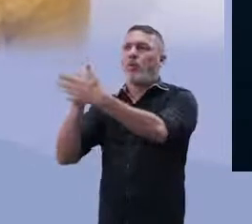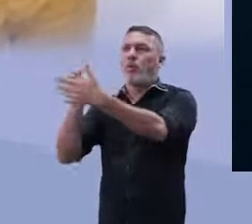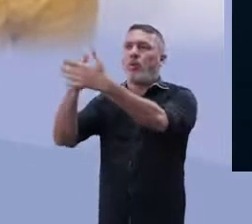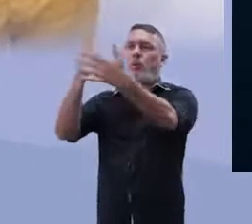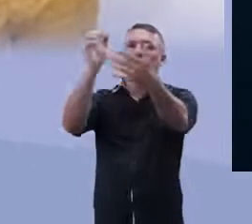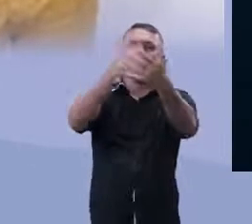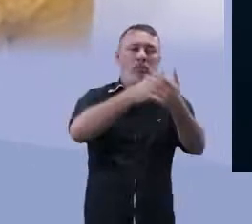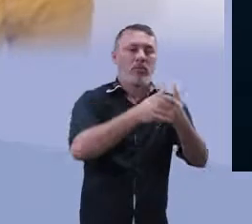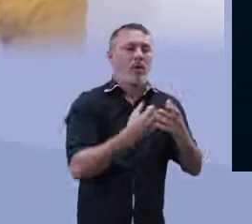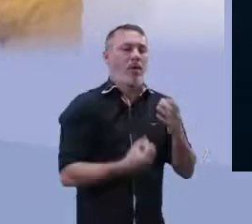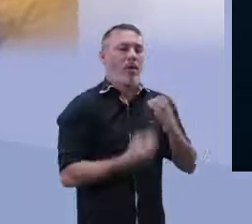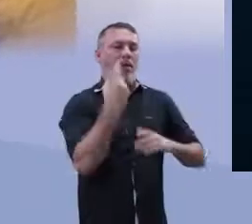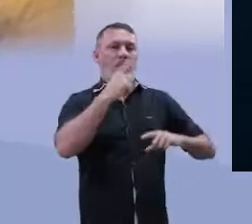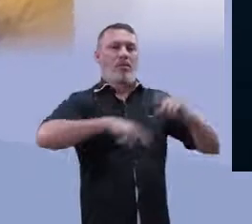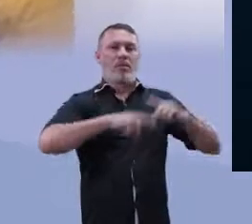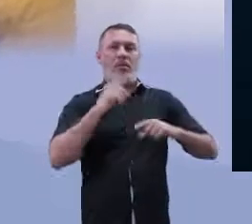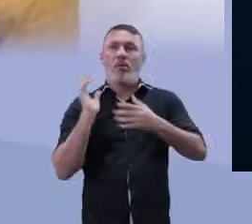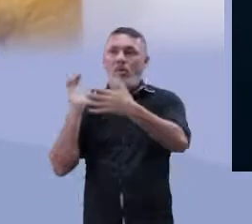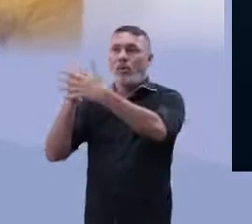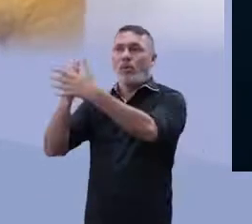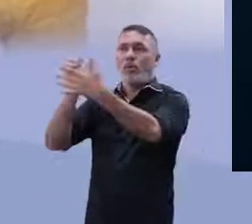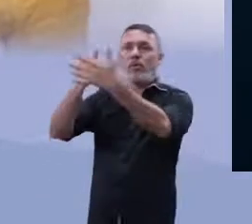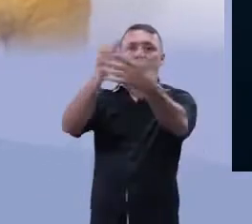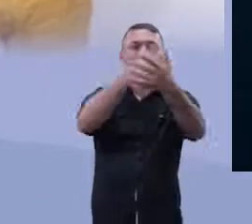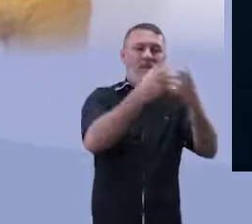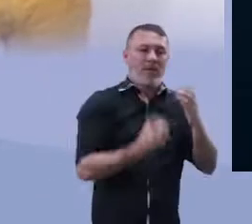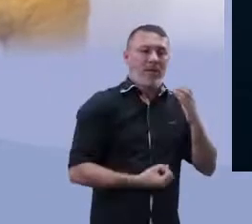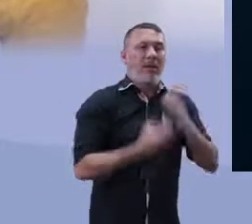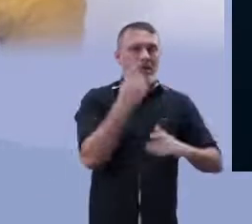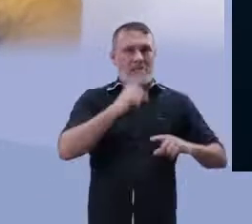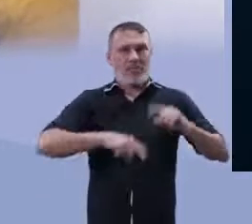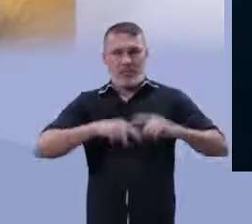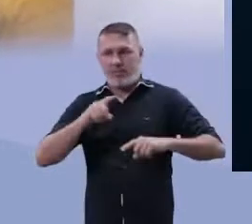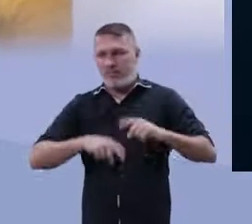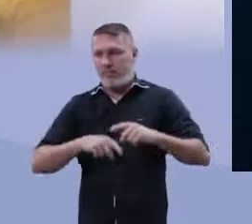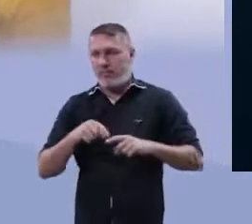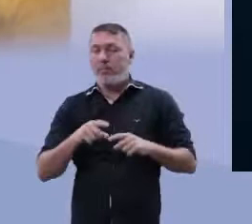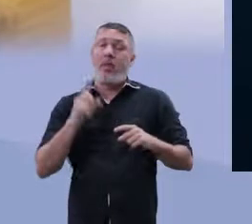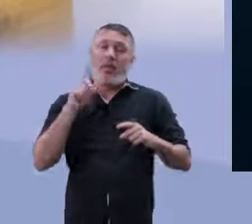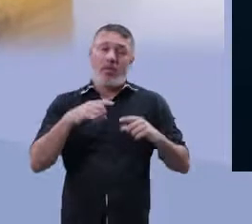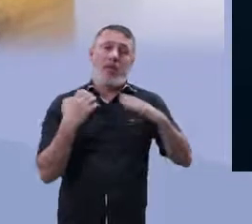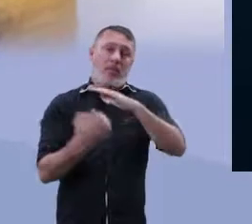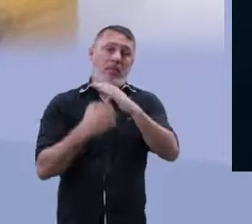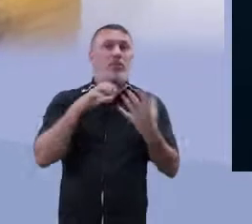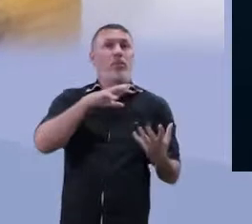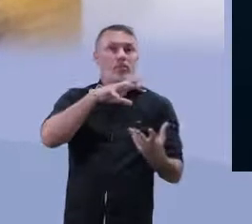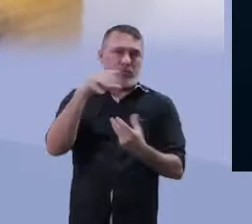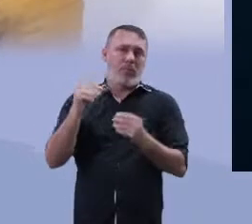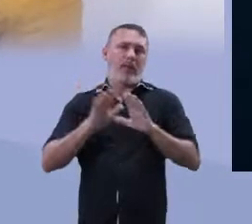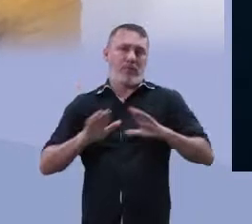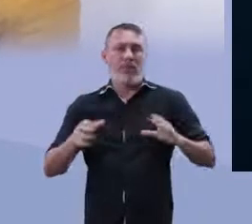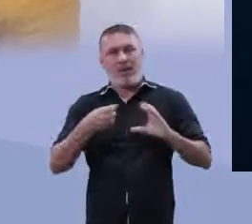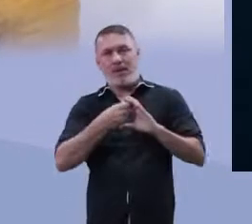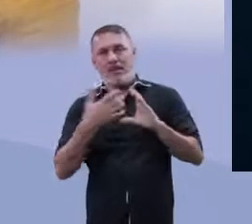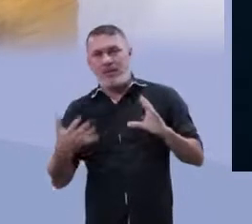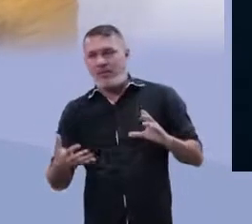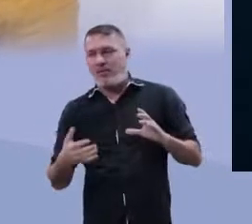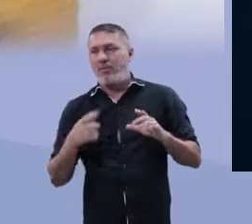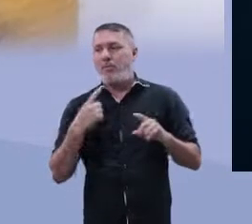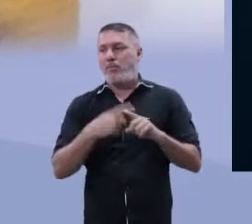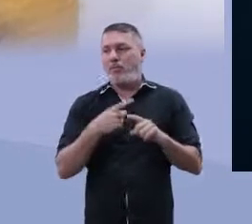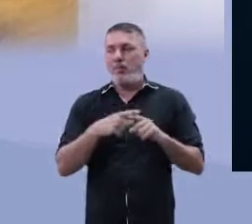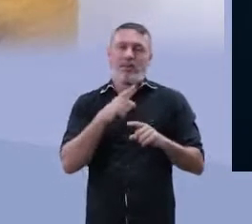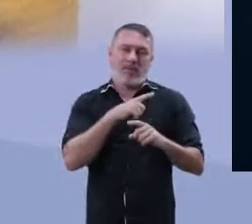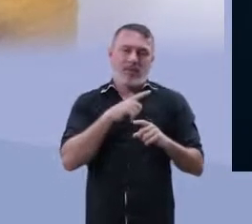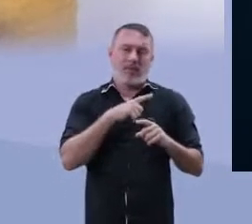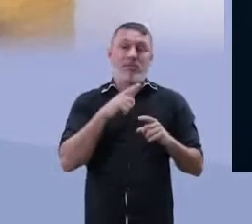essa é a grande diferença dentro de um contexto. Né? E todas elas, né, assim como as empresas globais, têm essas características, né, de uma